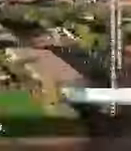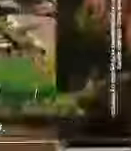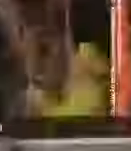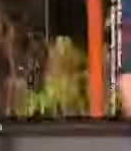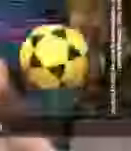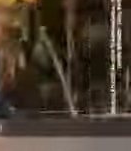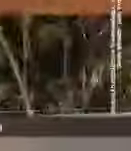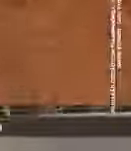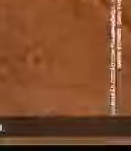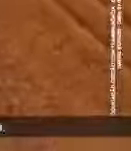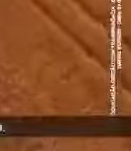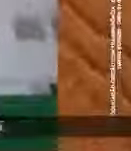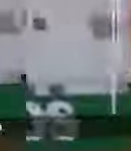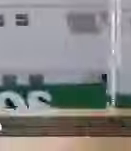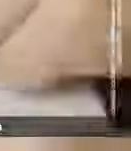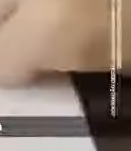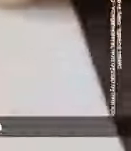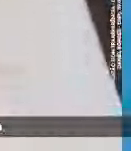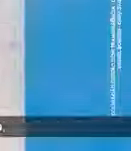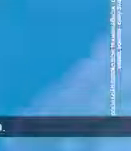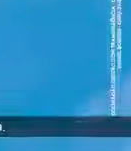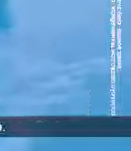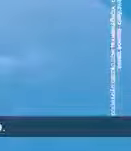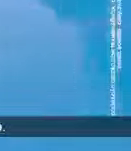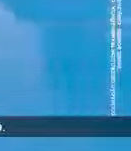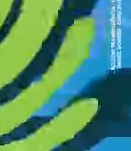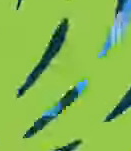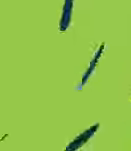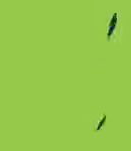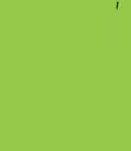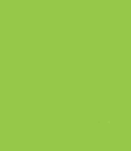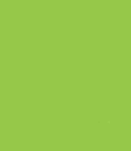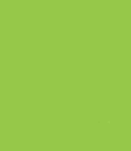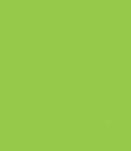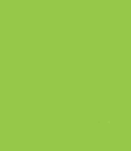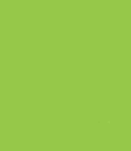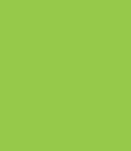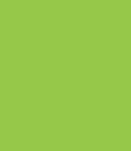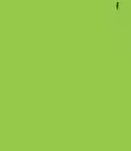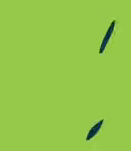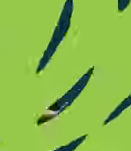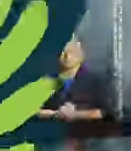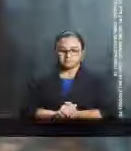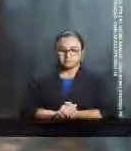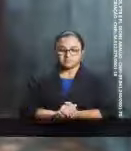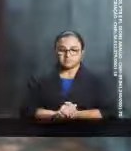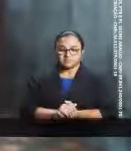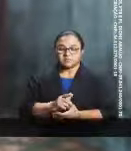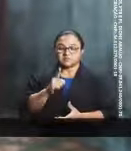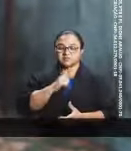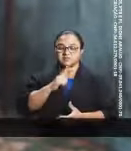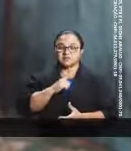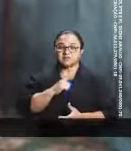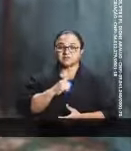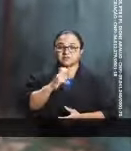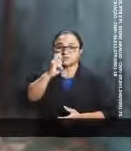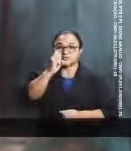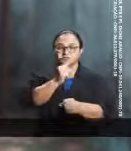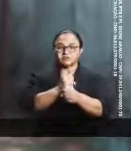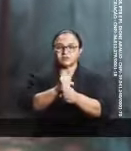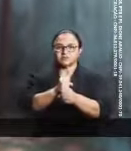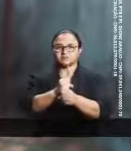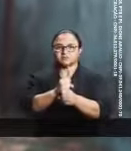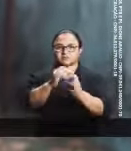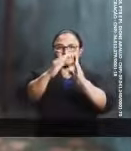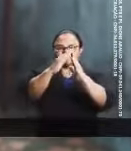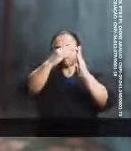e começa agora o programa júri da famóveis prefeito e eu tenho cinco